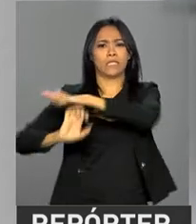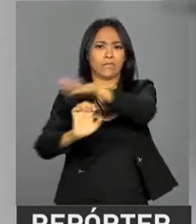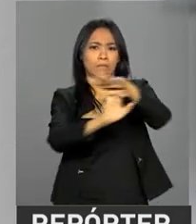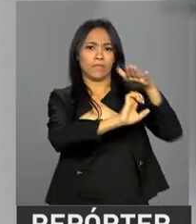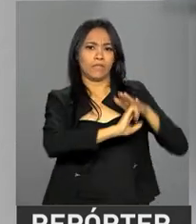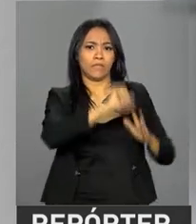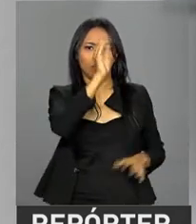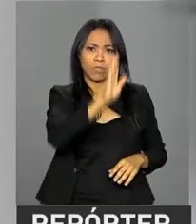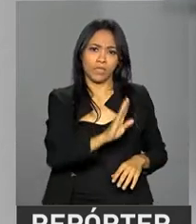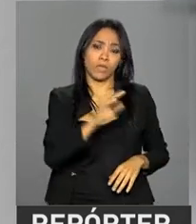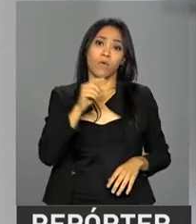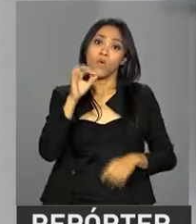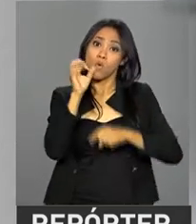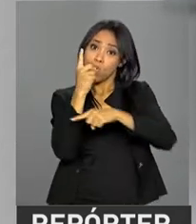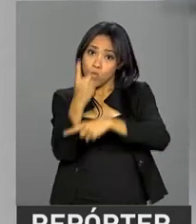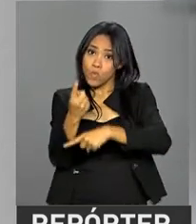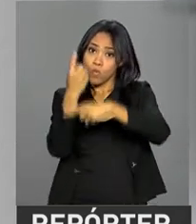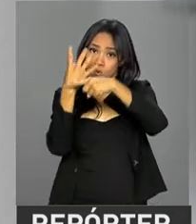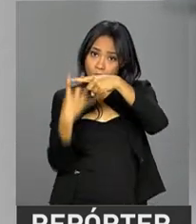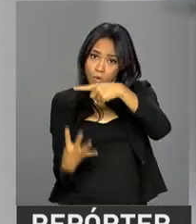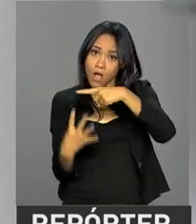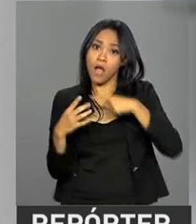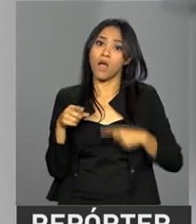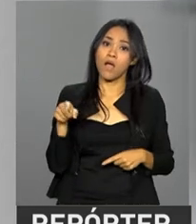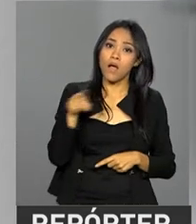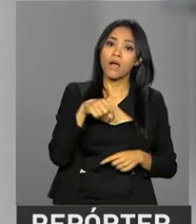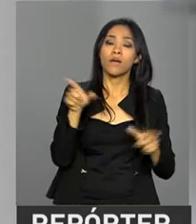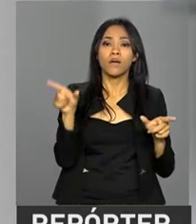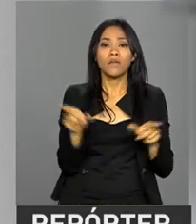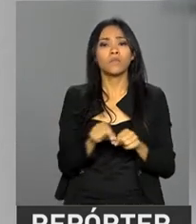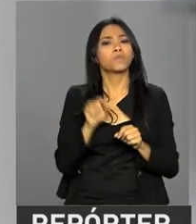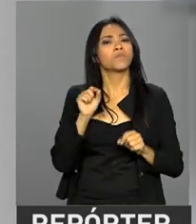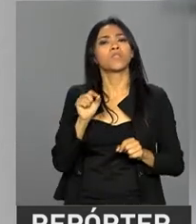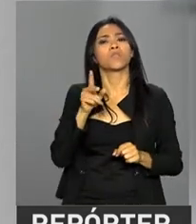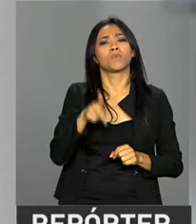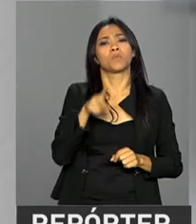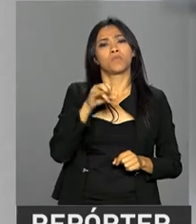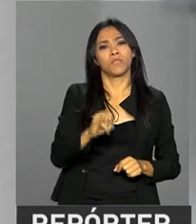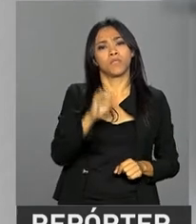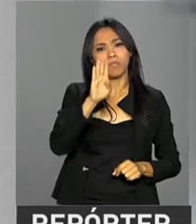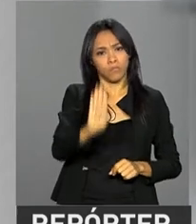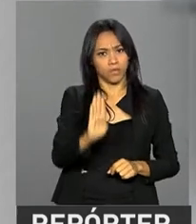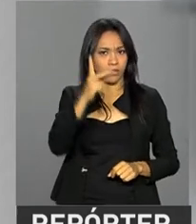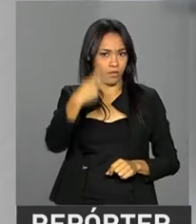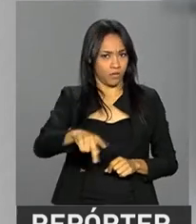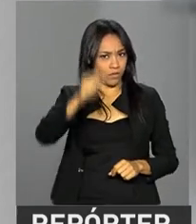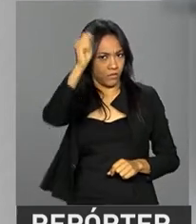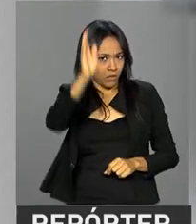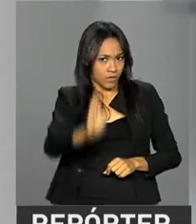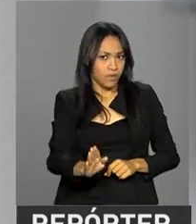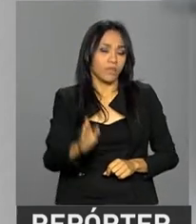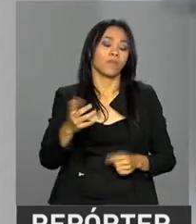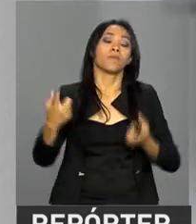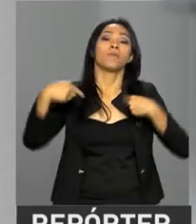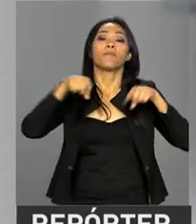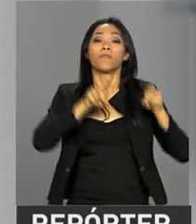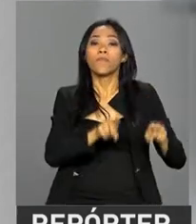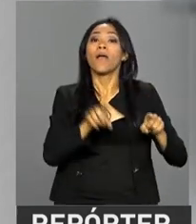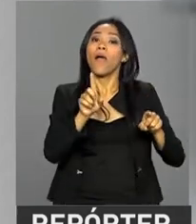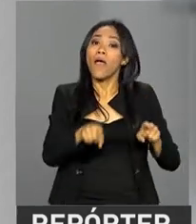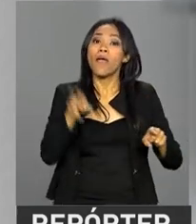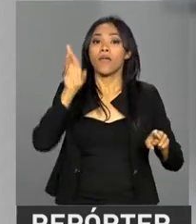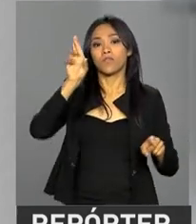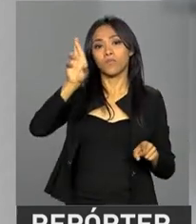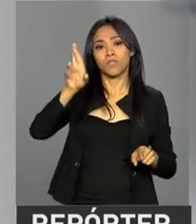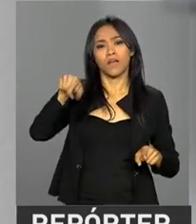um quarto é dado do pib brasileiro do produto interno bruto a soma das riquezas produzidas no país também é responsável por mais da